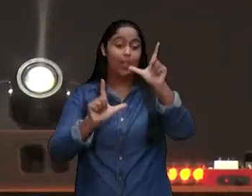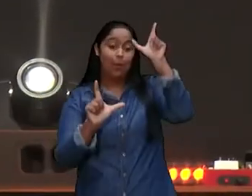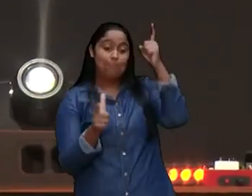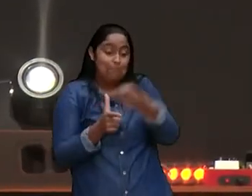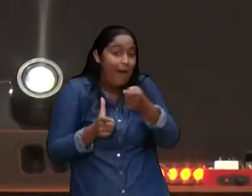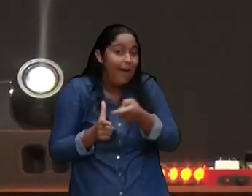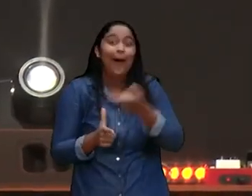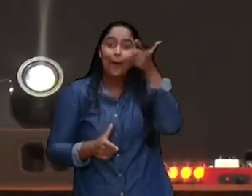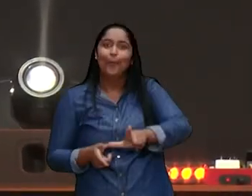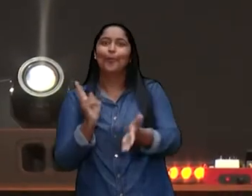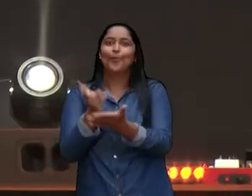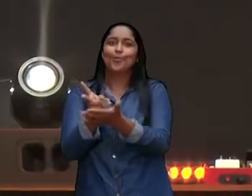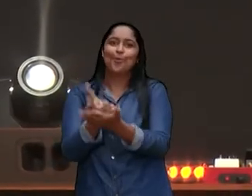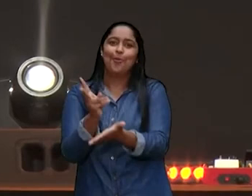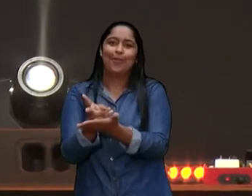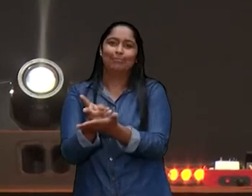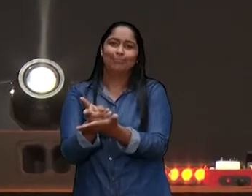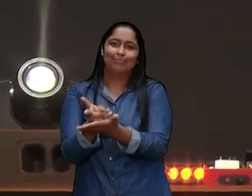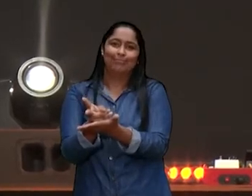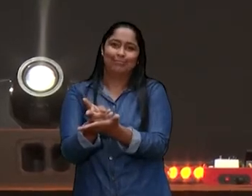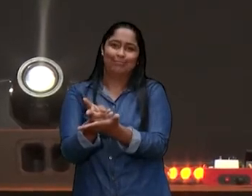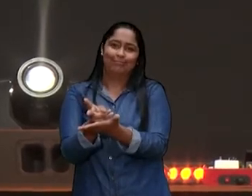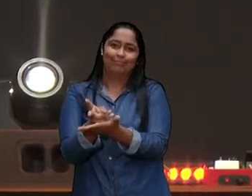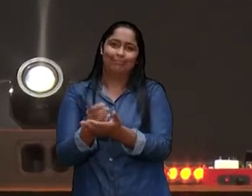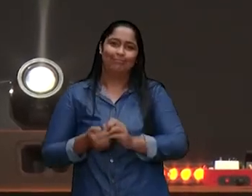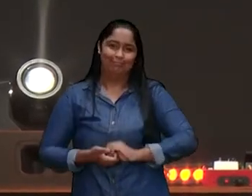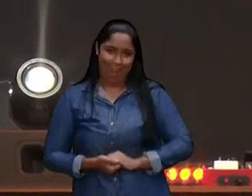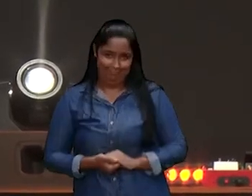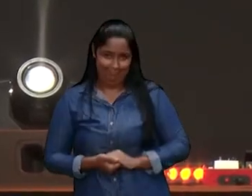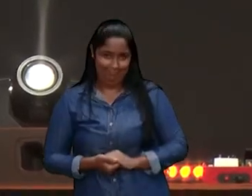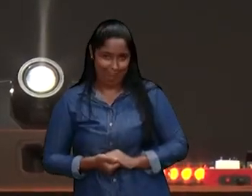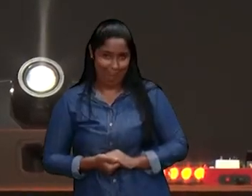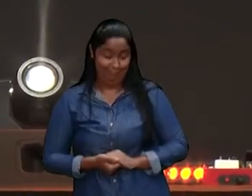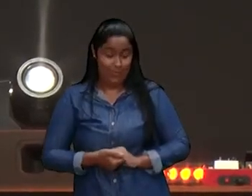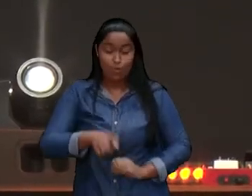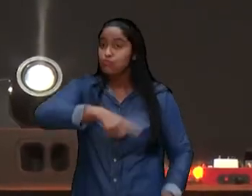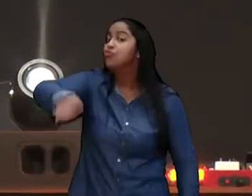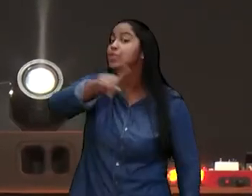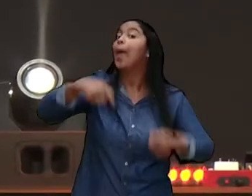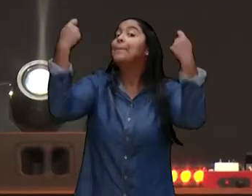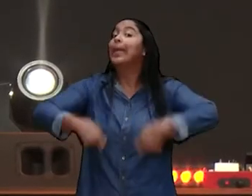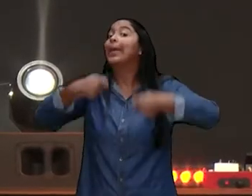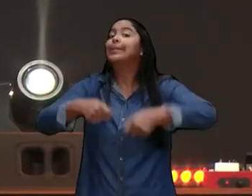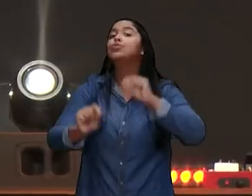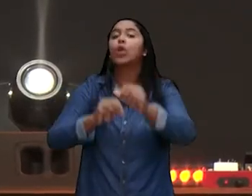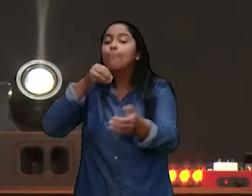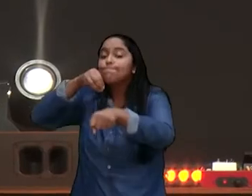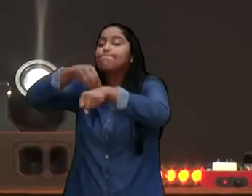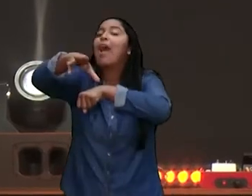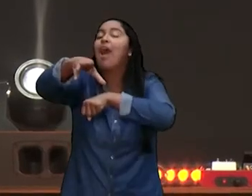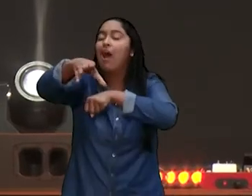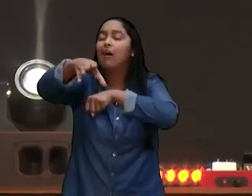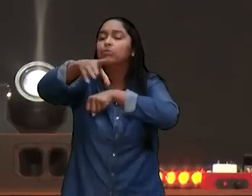que área de sua vida necessidade de concerto hoje Deus tem uma palavra para você é que você precisa consertar o que tá